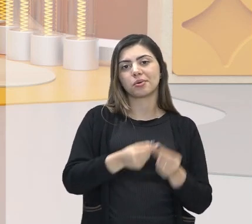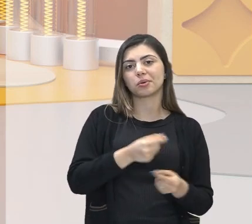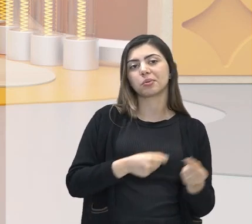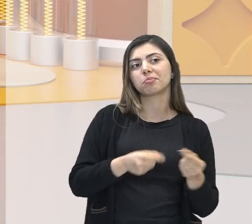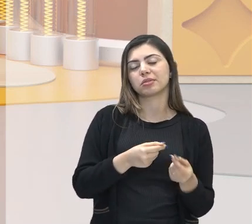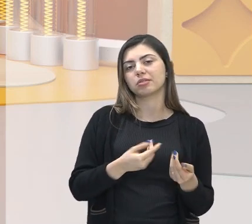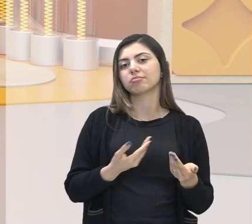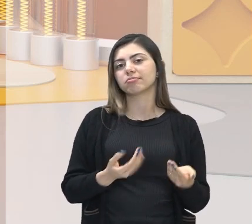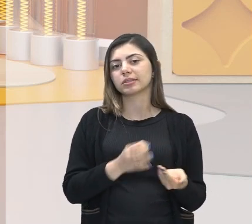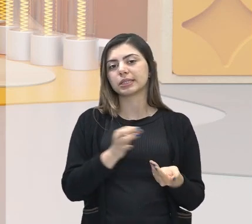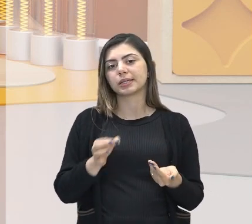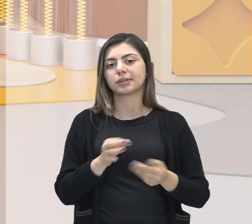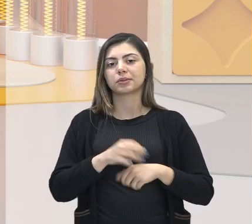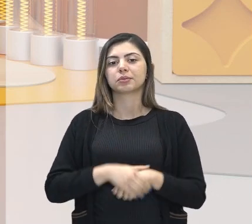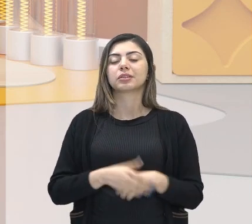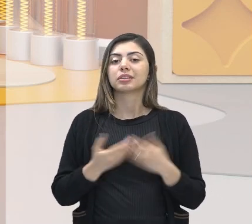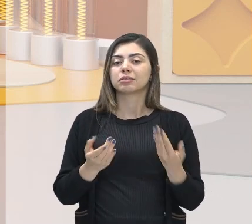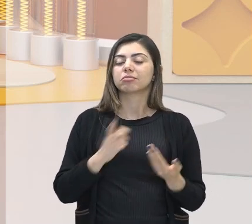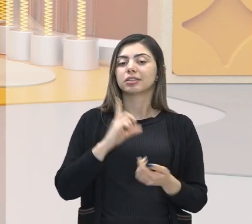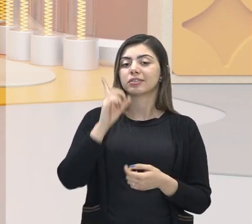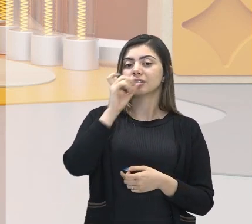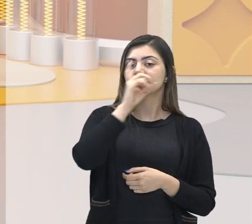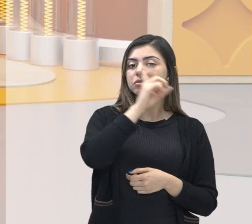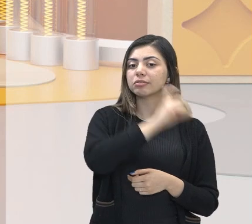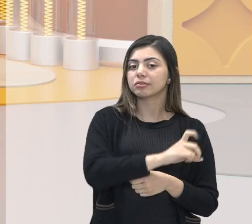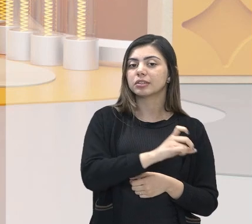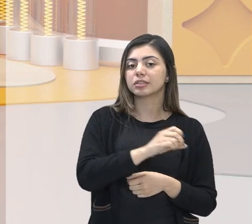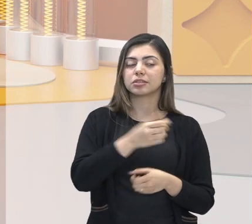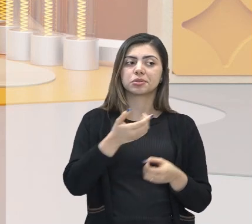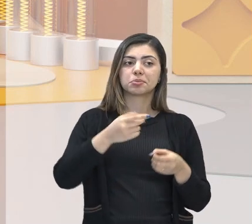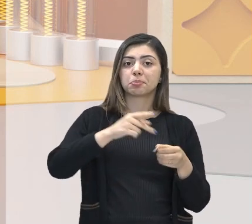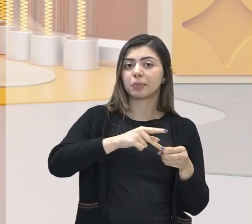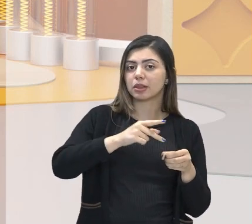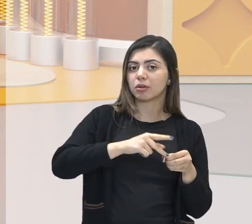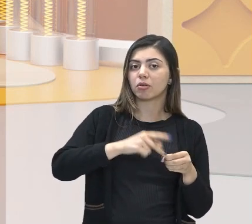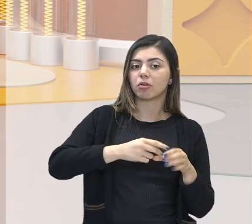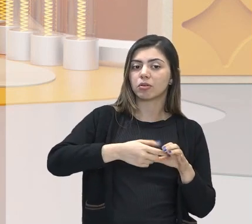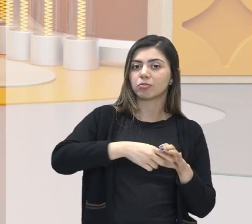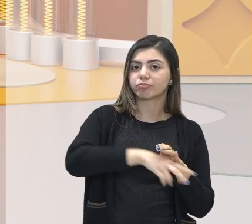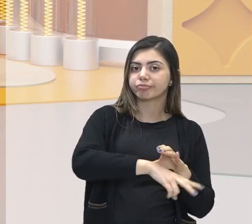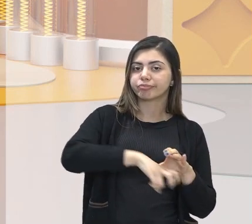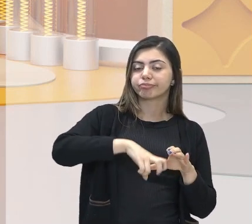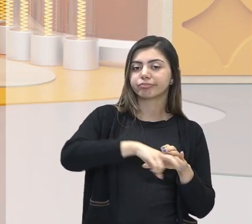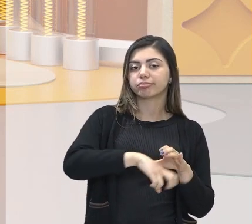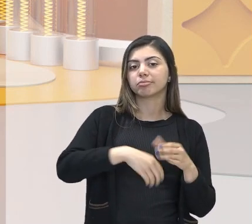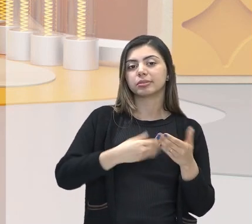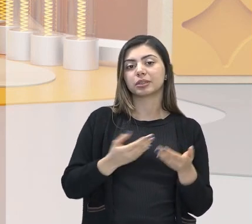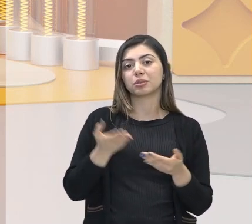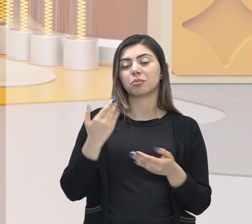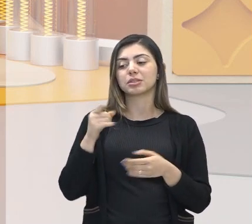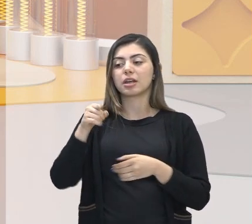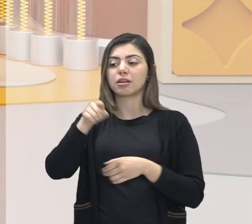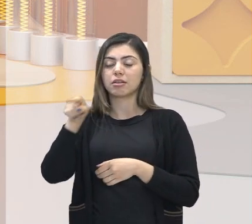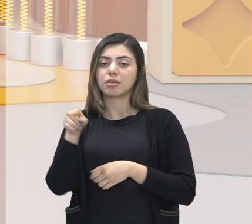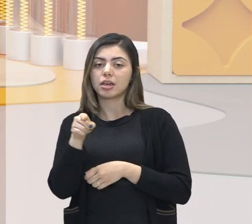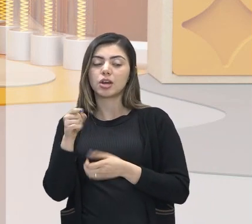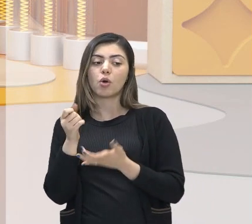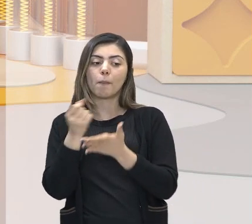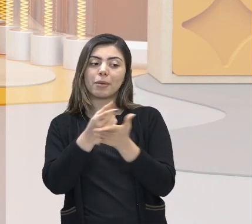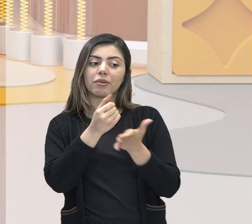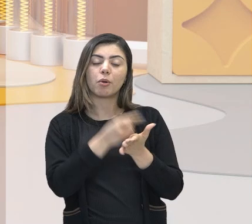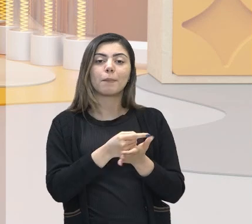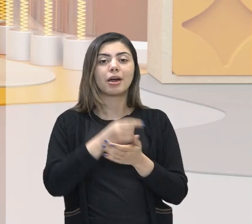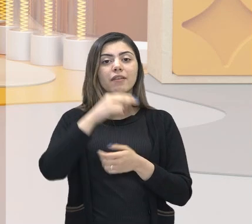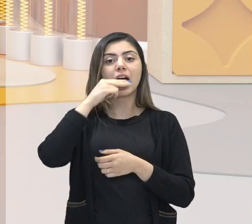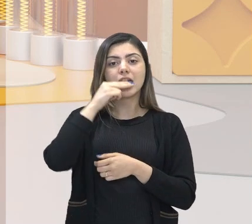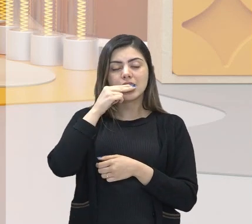acabou dificultando, por exemplo, o fornecimento de petróleo, né? E a União Soviética comprava muita parte do açúcar lá de